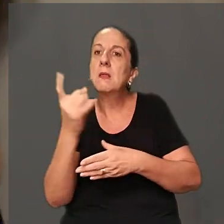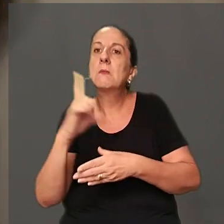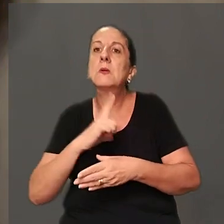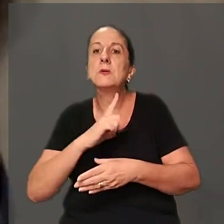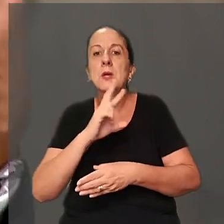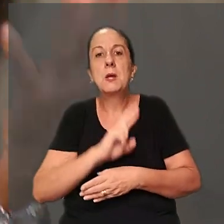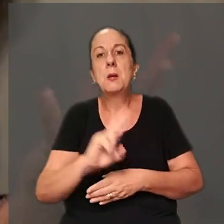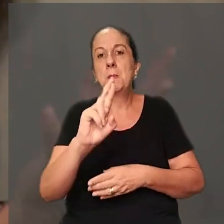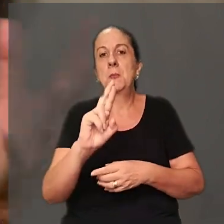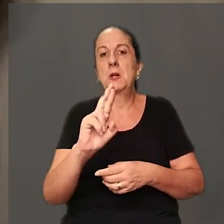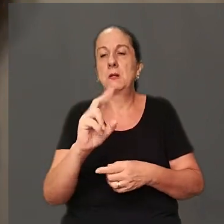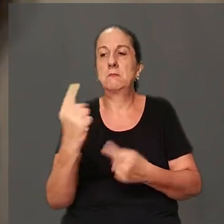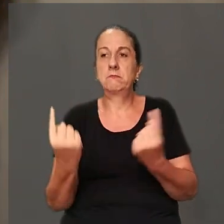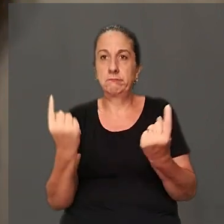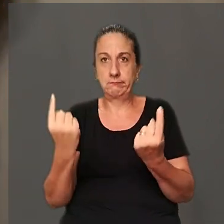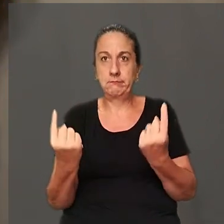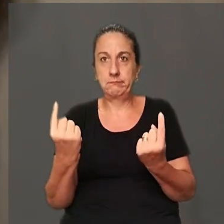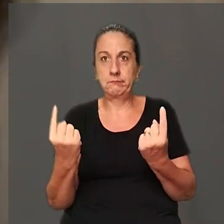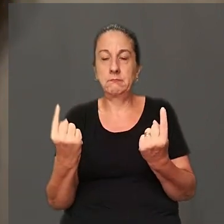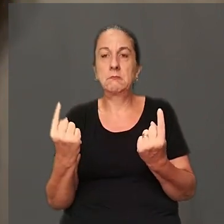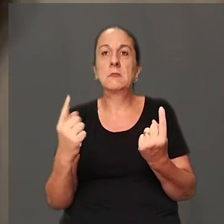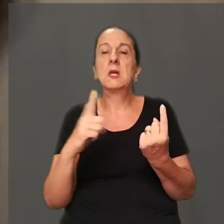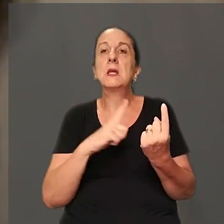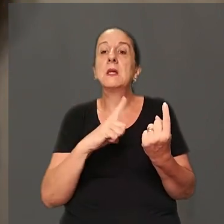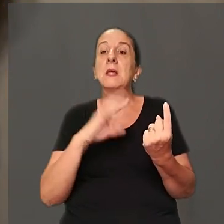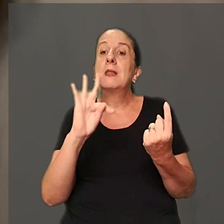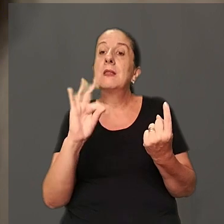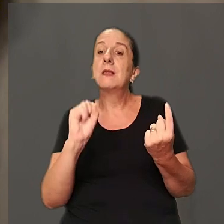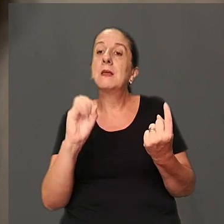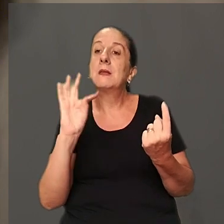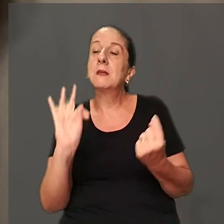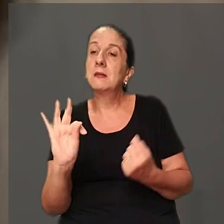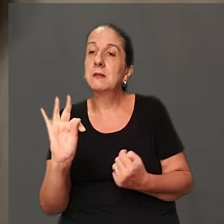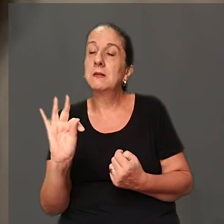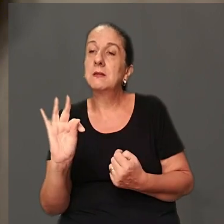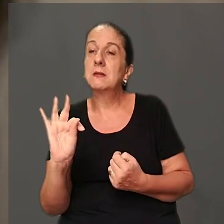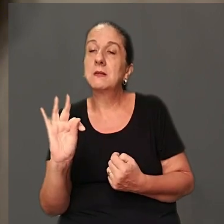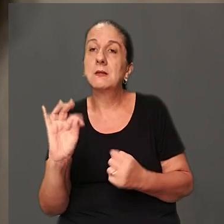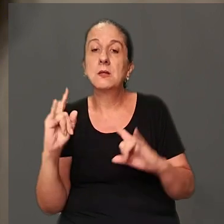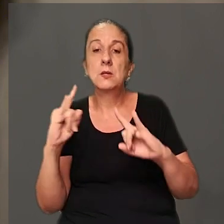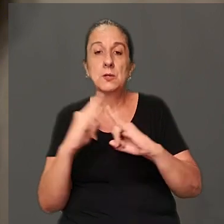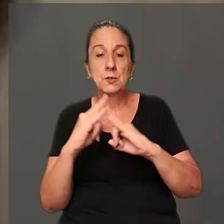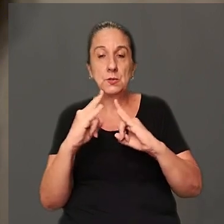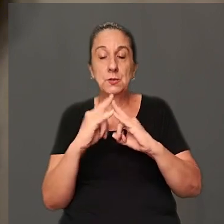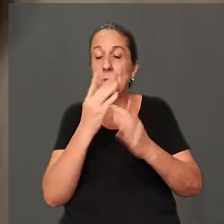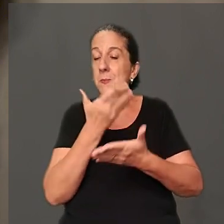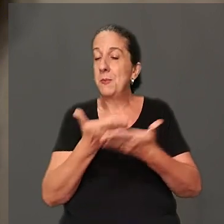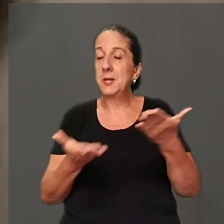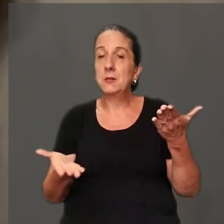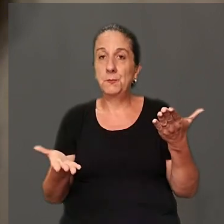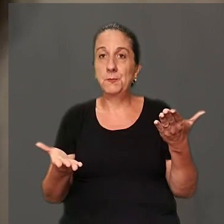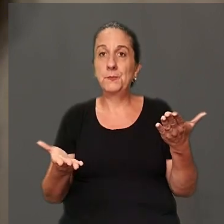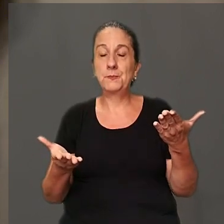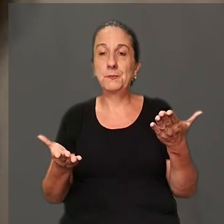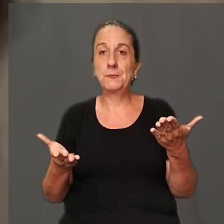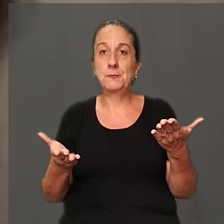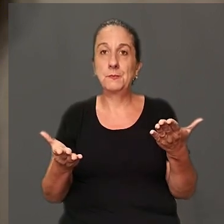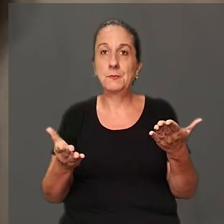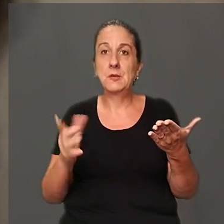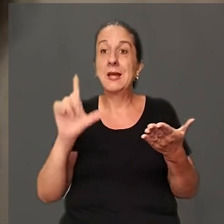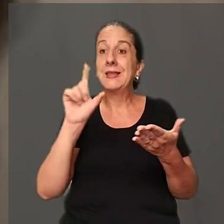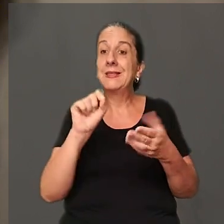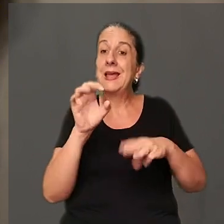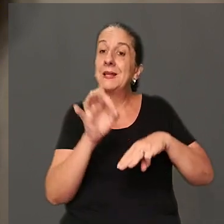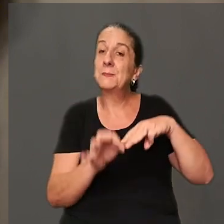representante de empregado e um representante de empregador. Então, o TST, com a extinção da representação classista, perdeu